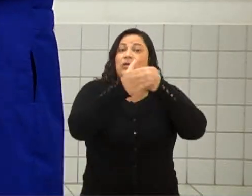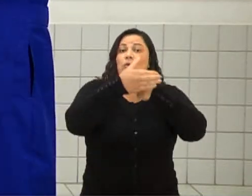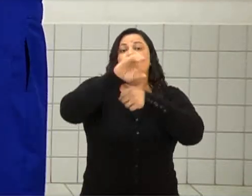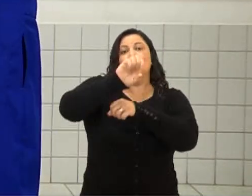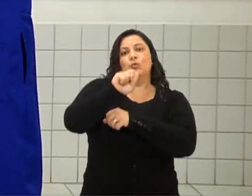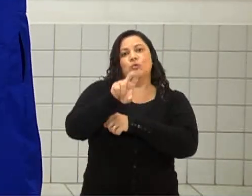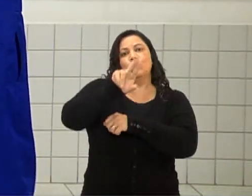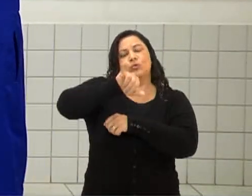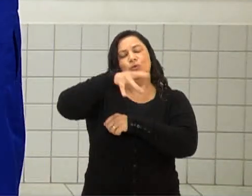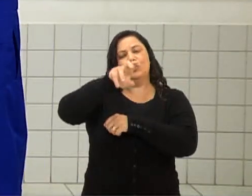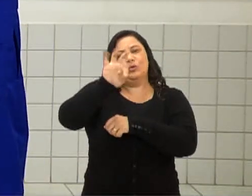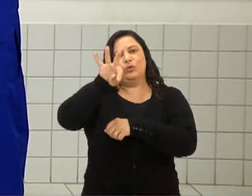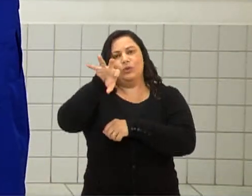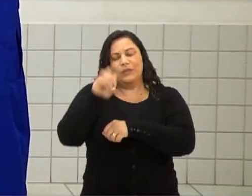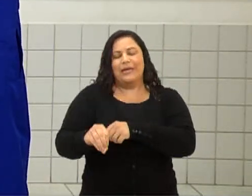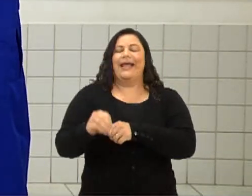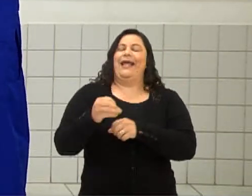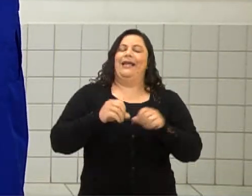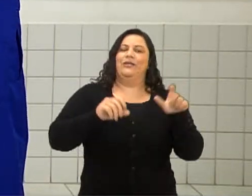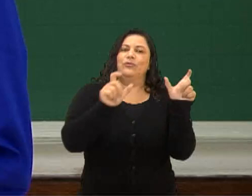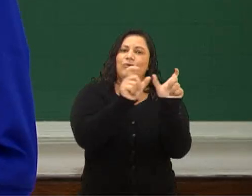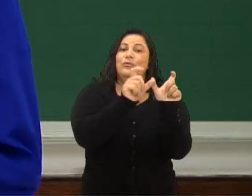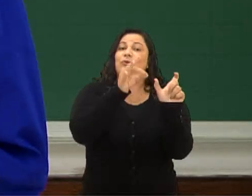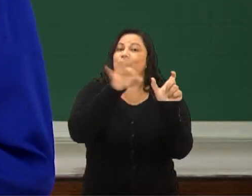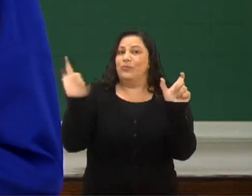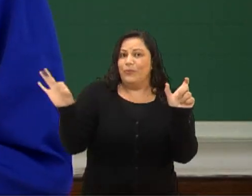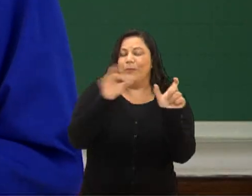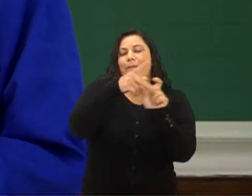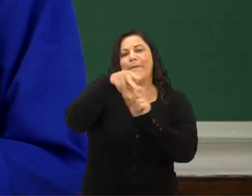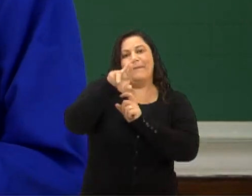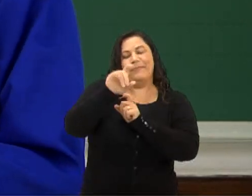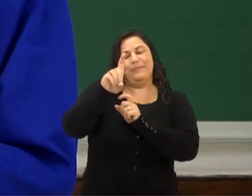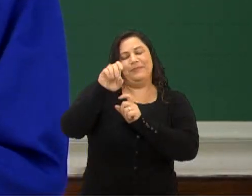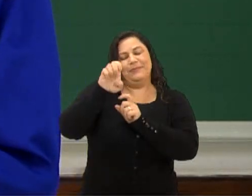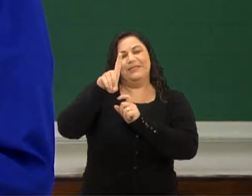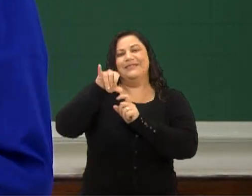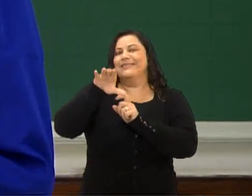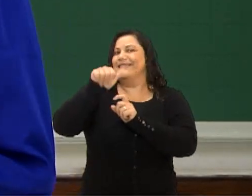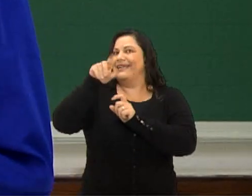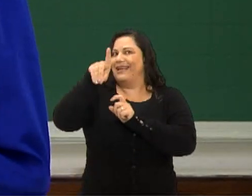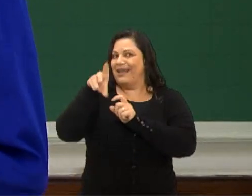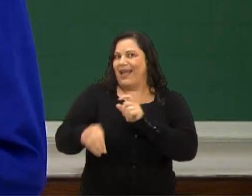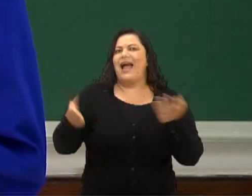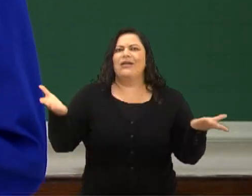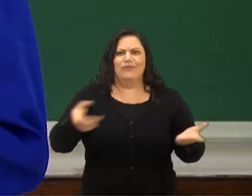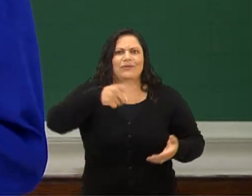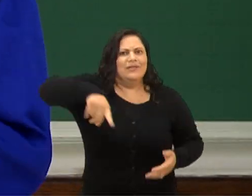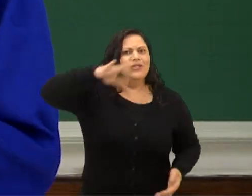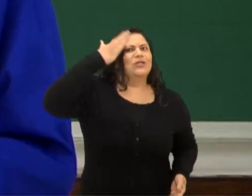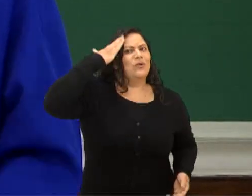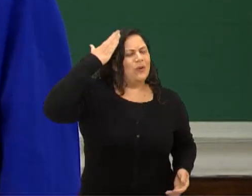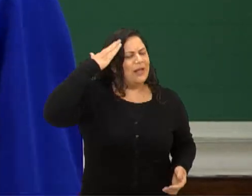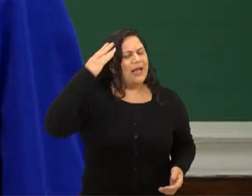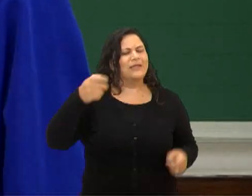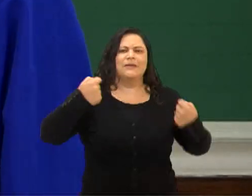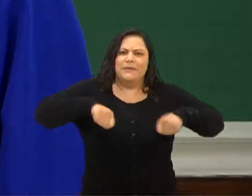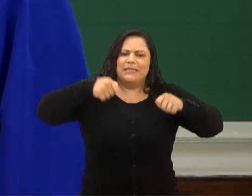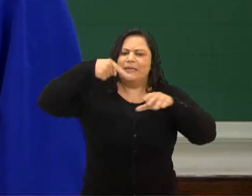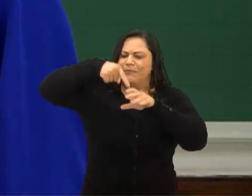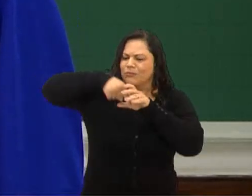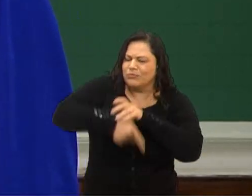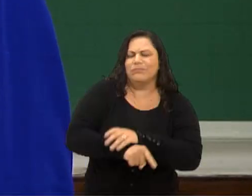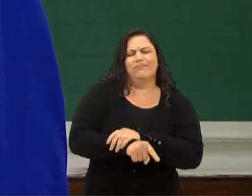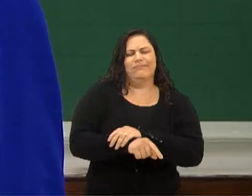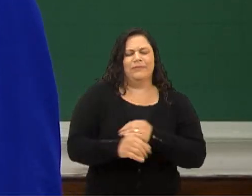Rosa, nós vamos aprofundar mais. E você deve participar, sim. Estamos recebendo aqui muitos